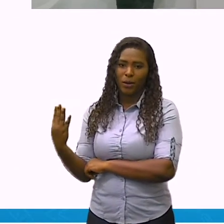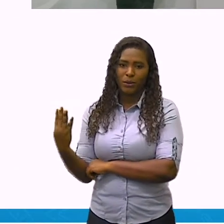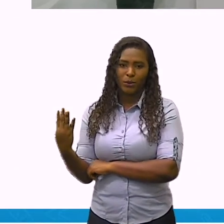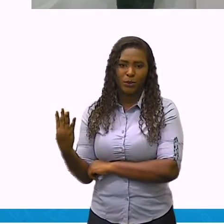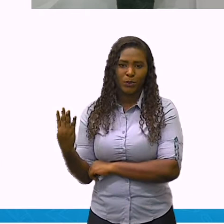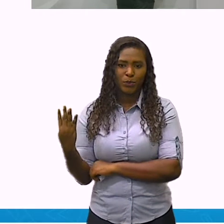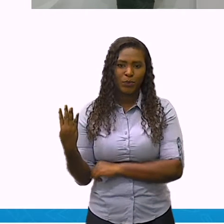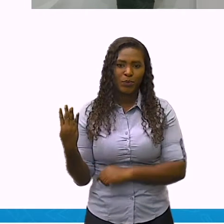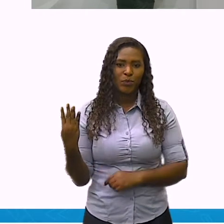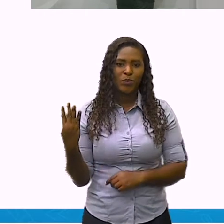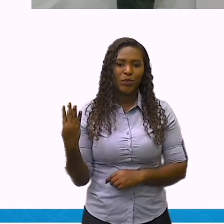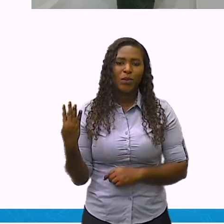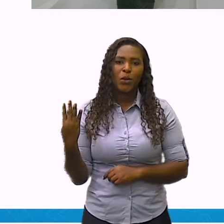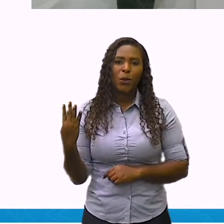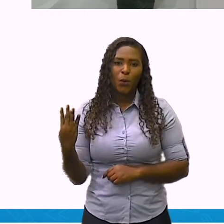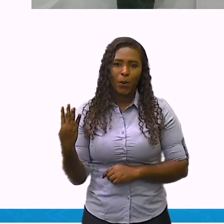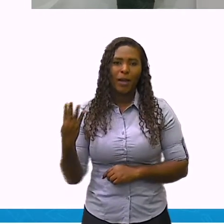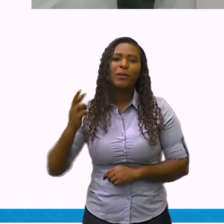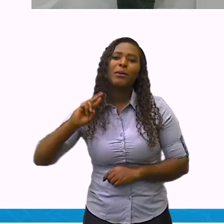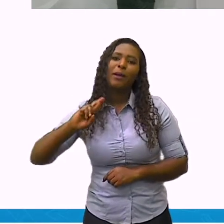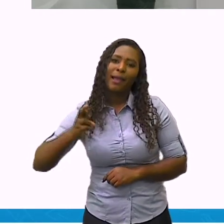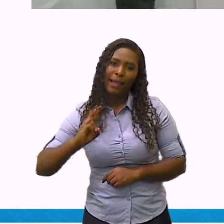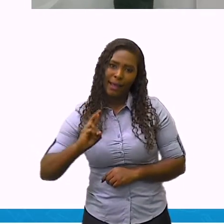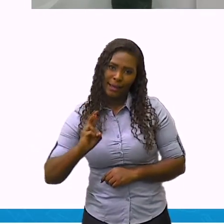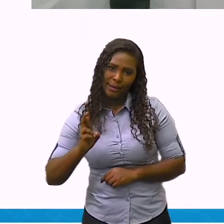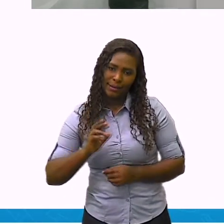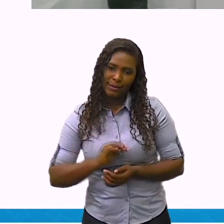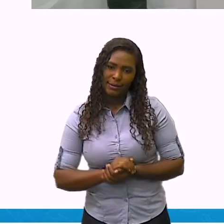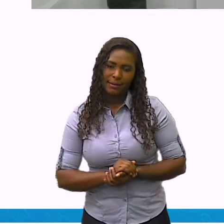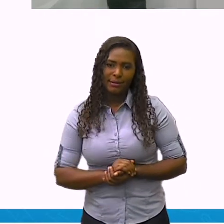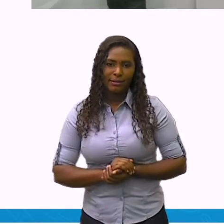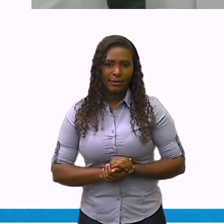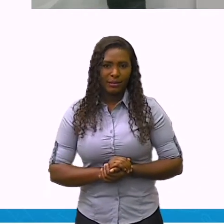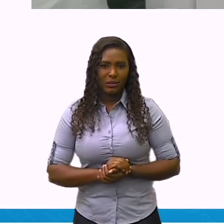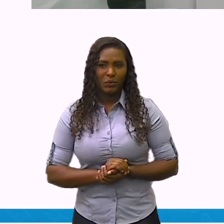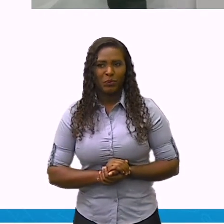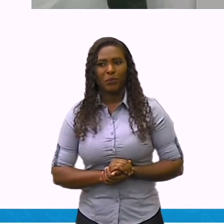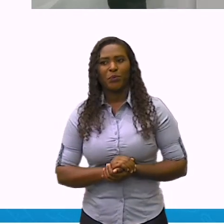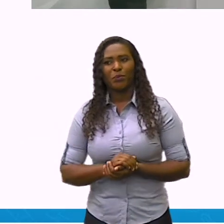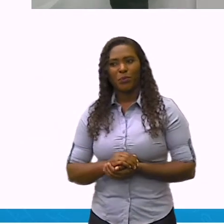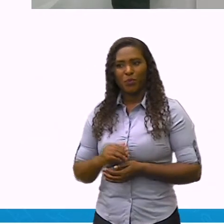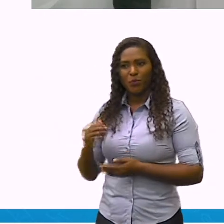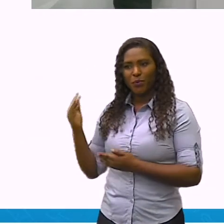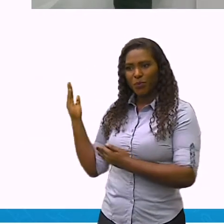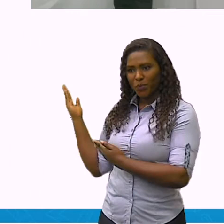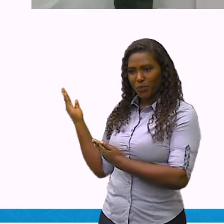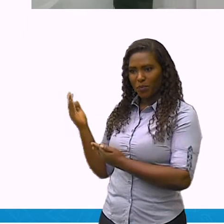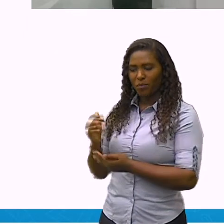R$4. Deixa eu arrumar aqui.